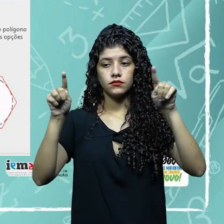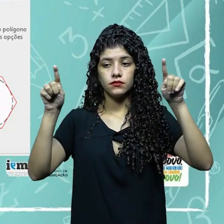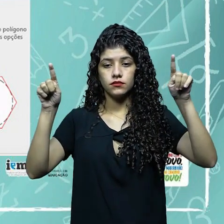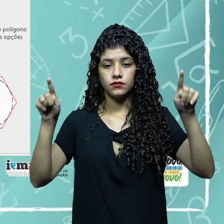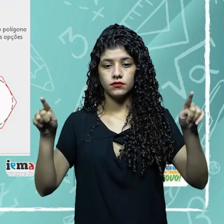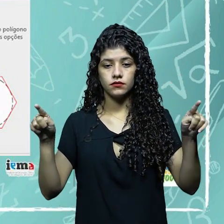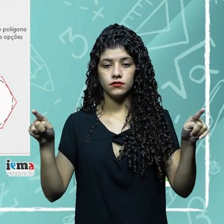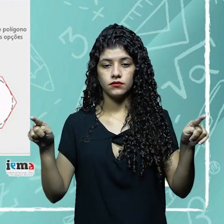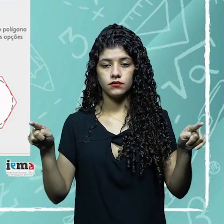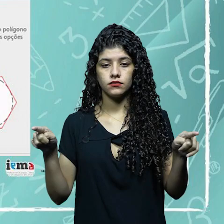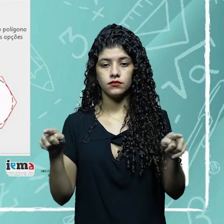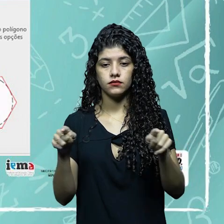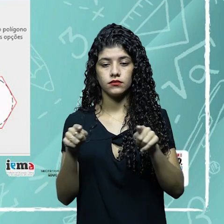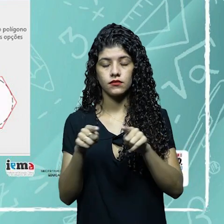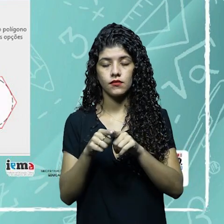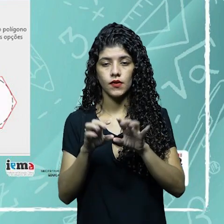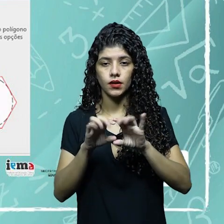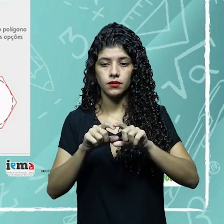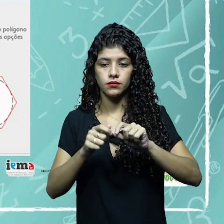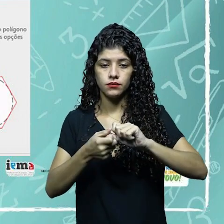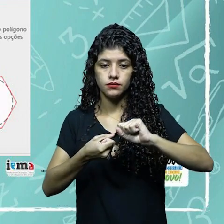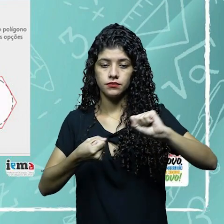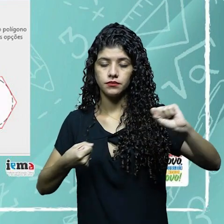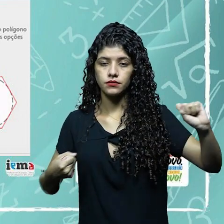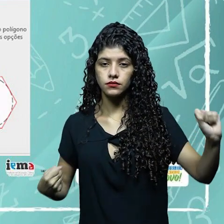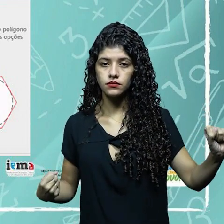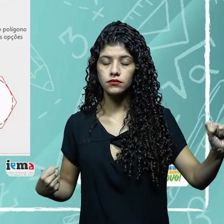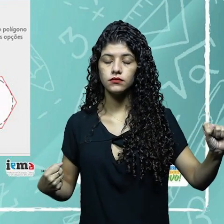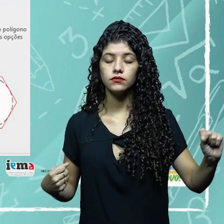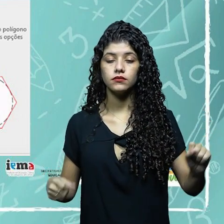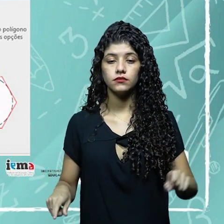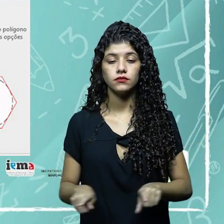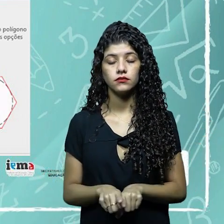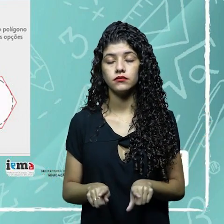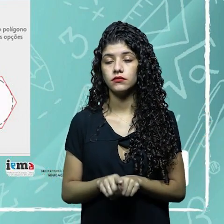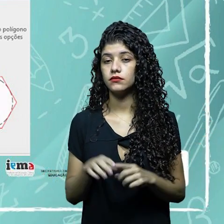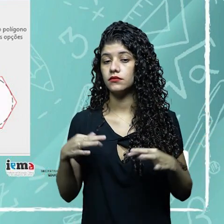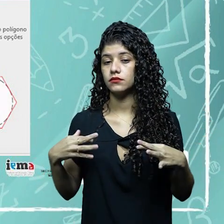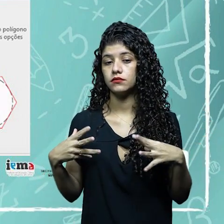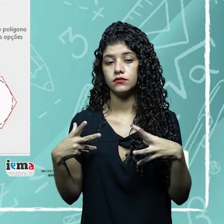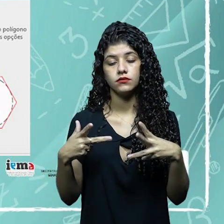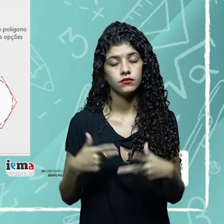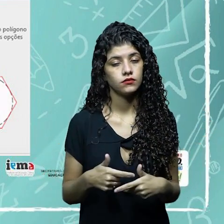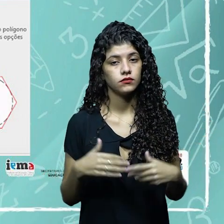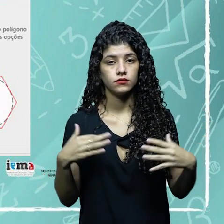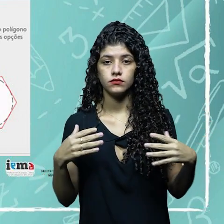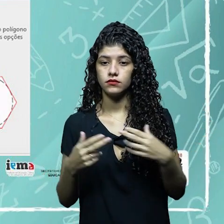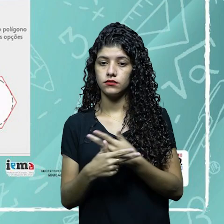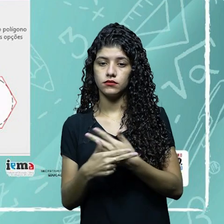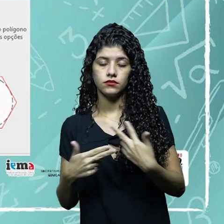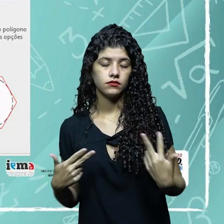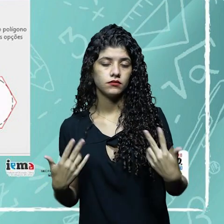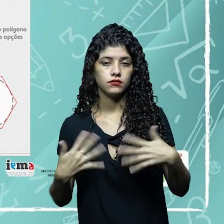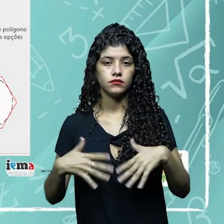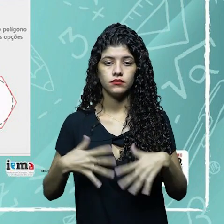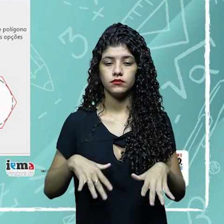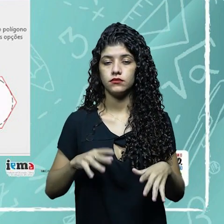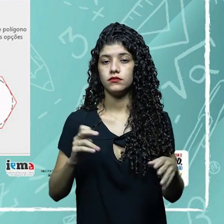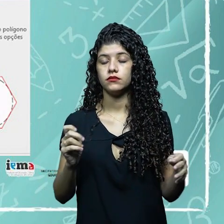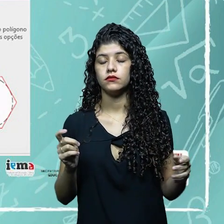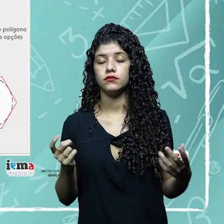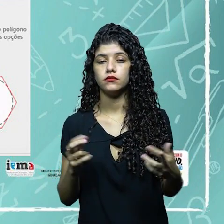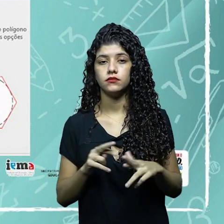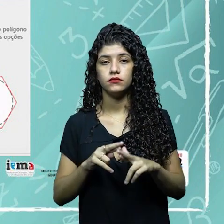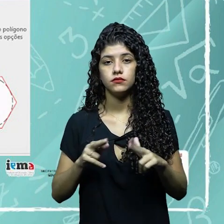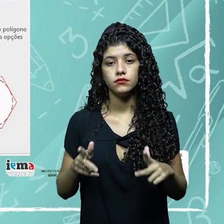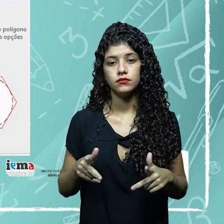retângulo maior na horizontal e menor na vertical, com uma altura menor. Você tem o